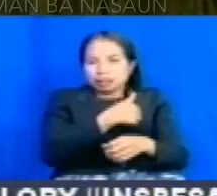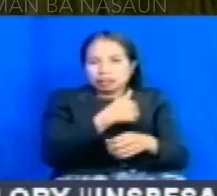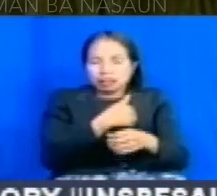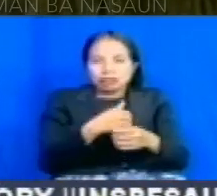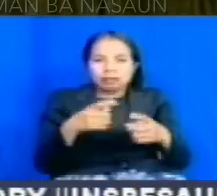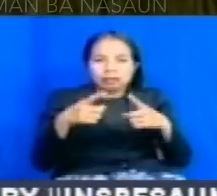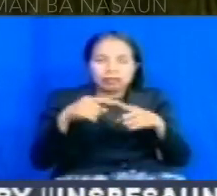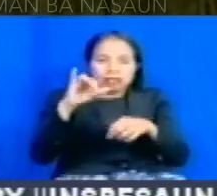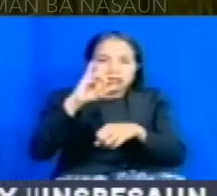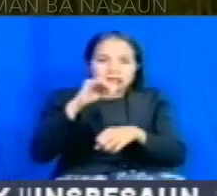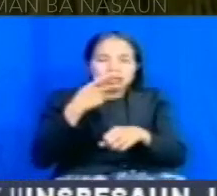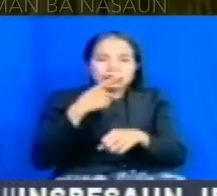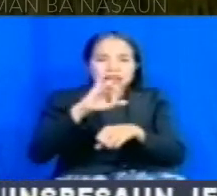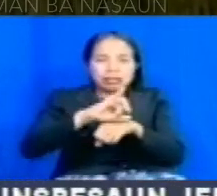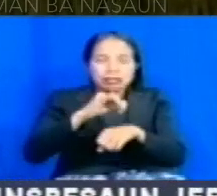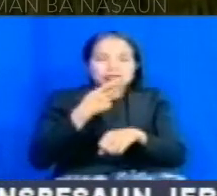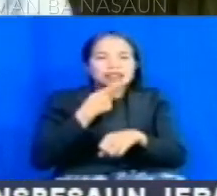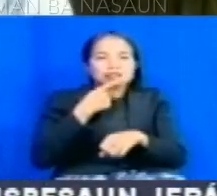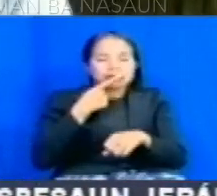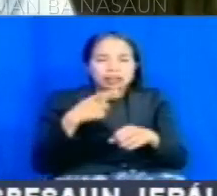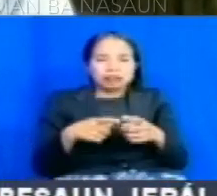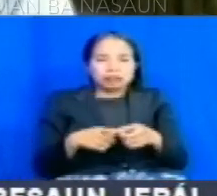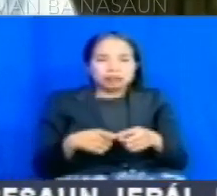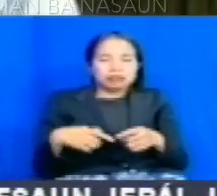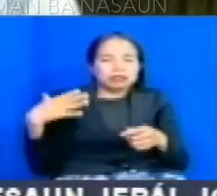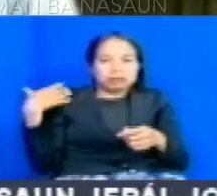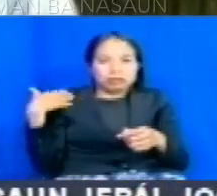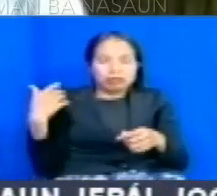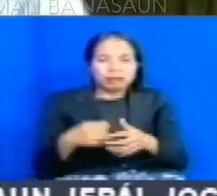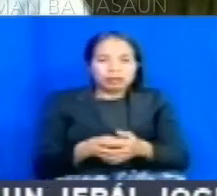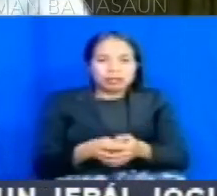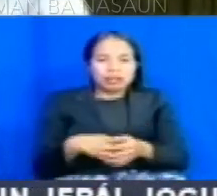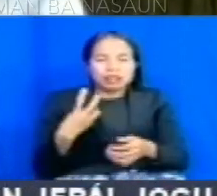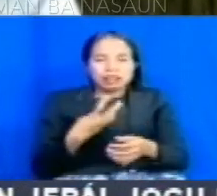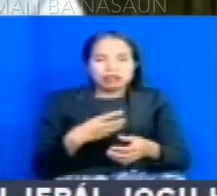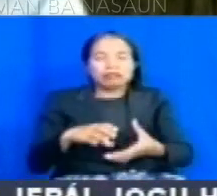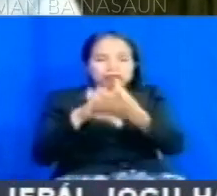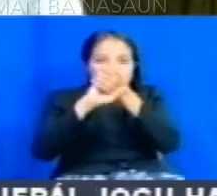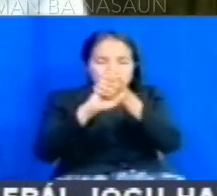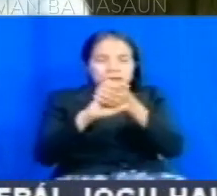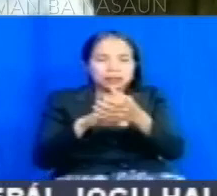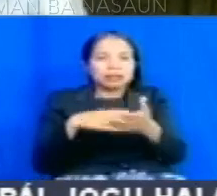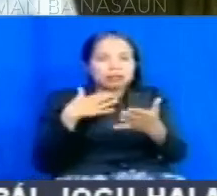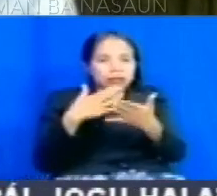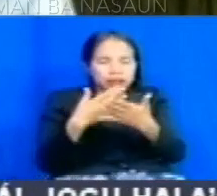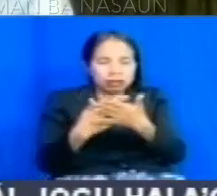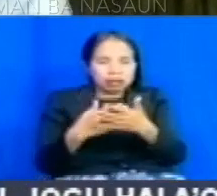para a Igreja Católica, para a Bispo, nem essa jovem lá. E tá deseja de sucessos bote tebes para